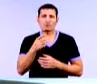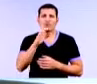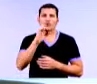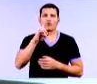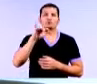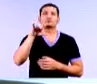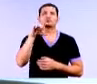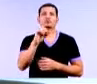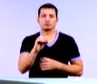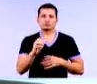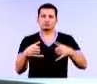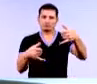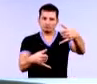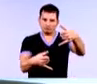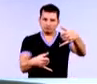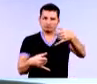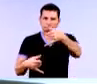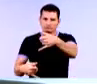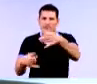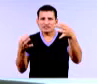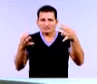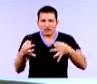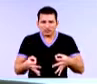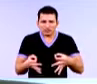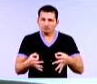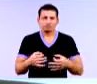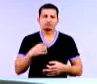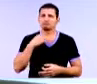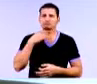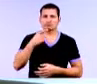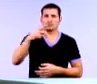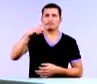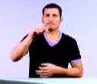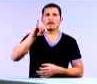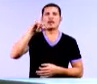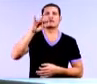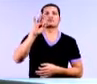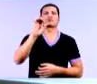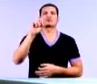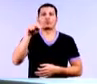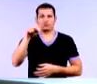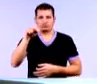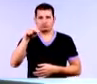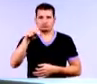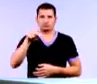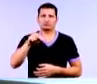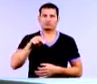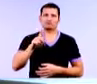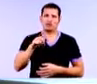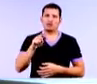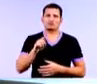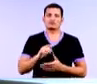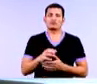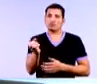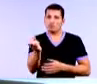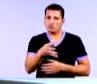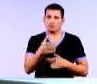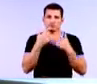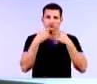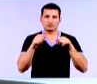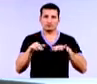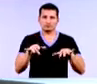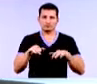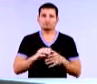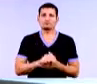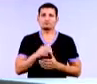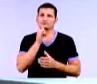exemplo, Python. Python também é uma linguagem de programação que está mais recente no mundo do desenvolvimento. O